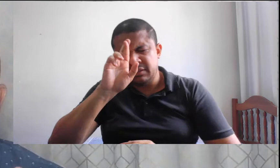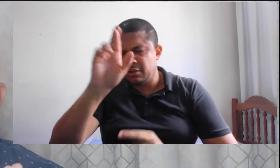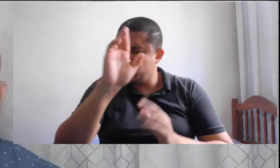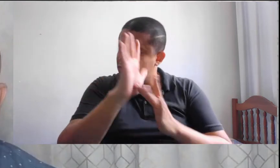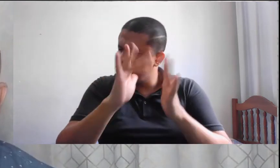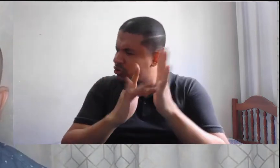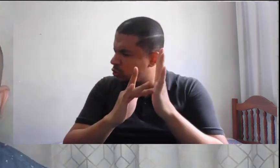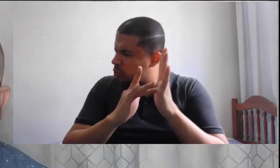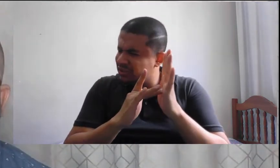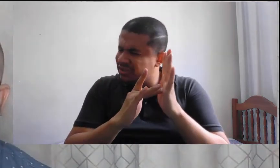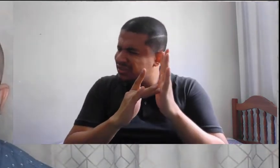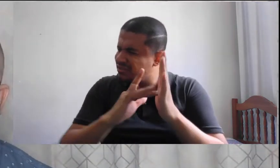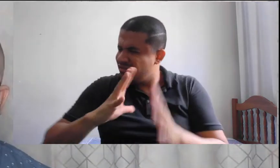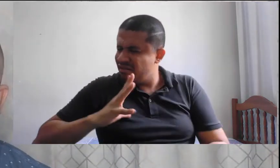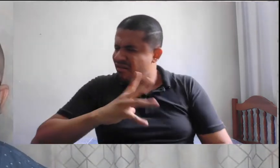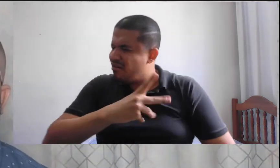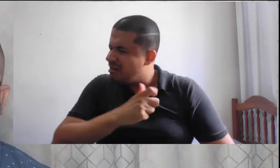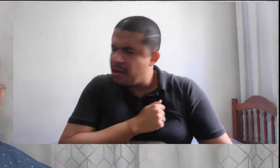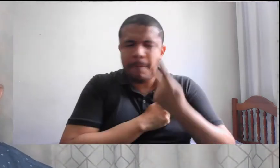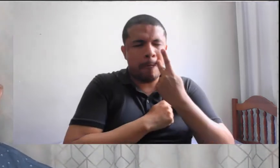se encontre com meu pai.